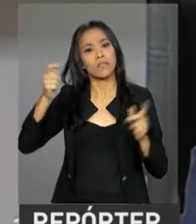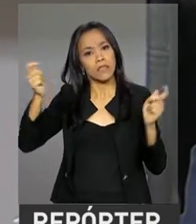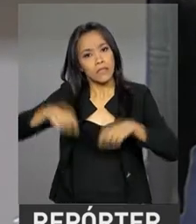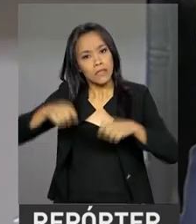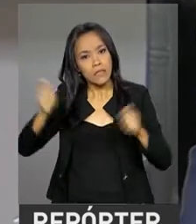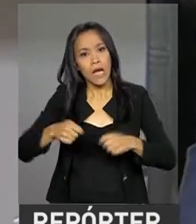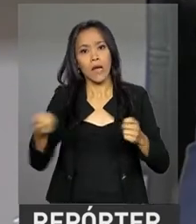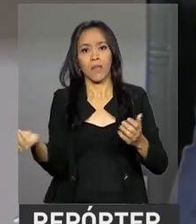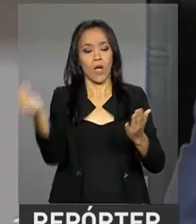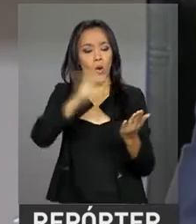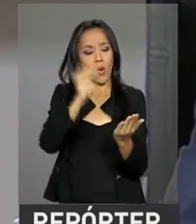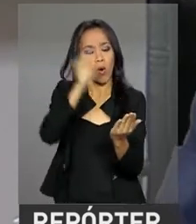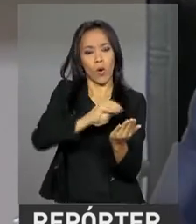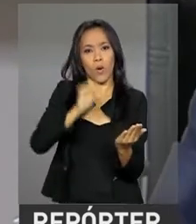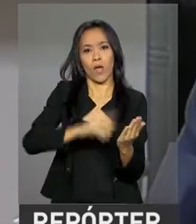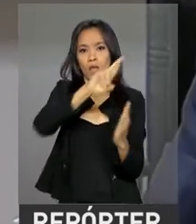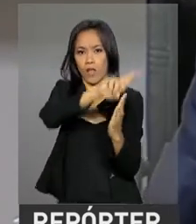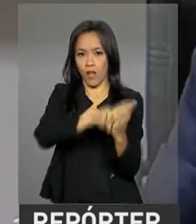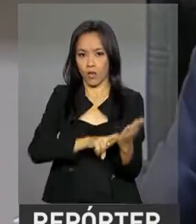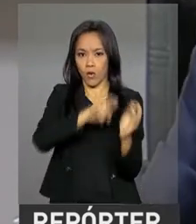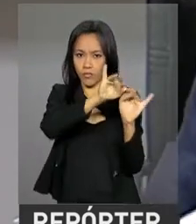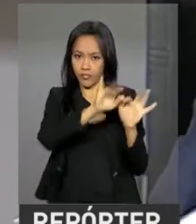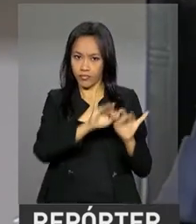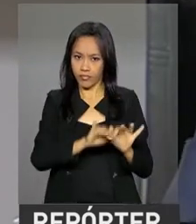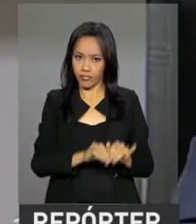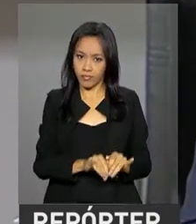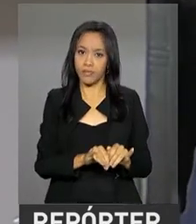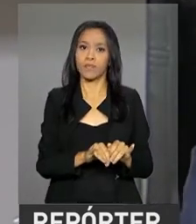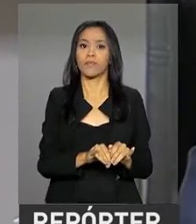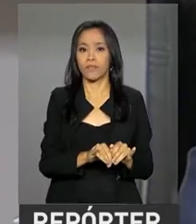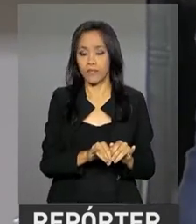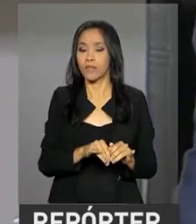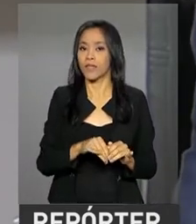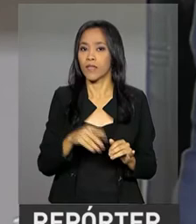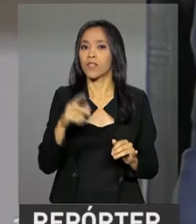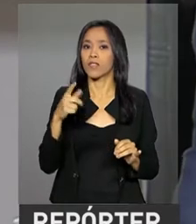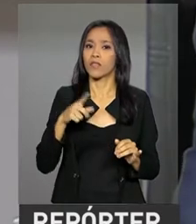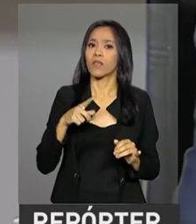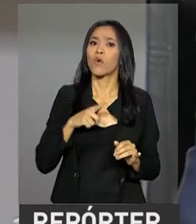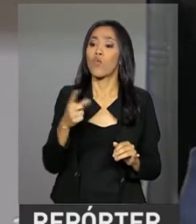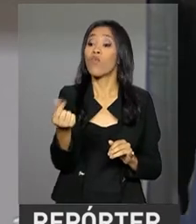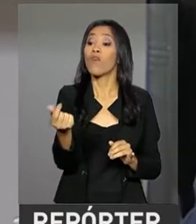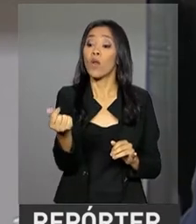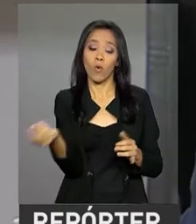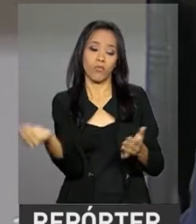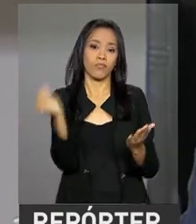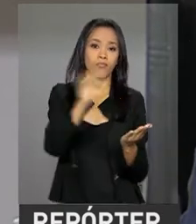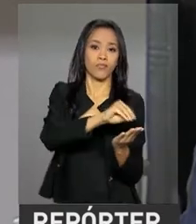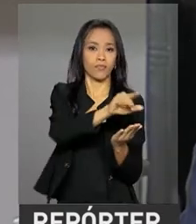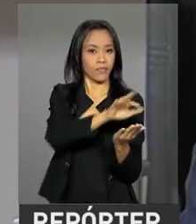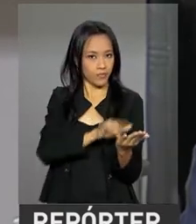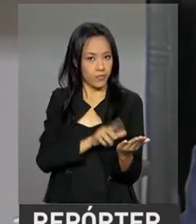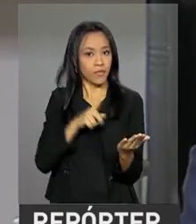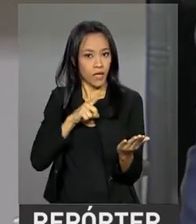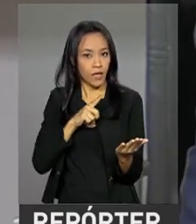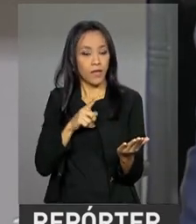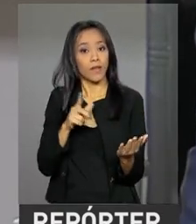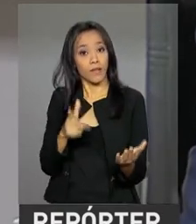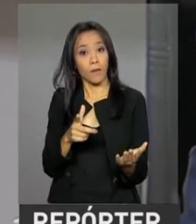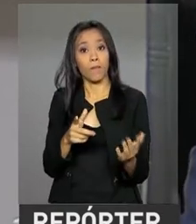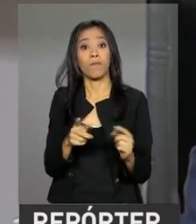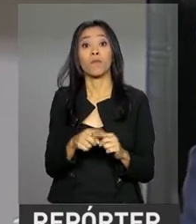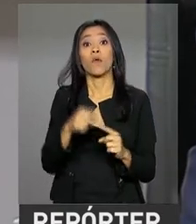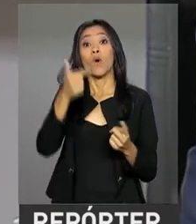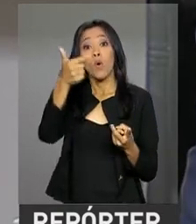temos bases suficiência tetra só dá para incluir no relatório até matá lo muito bem o remanescente